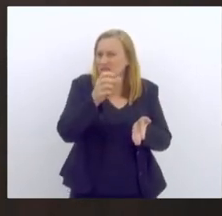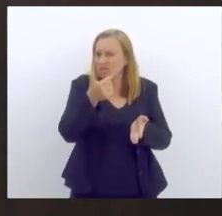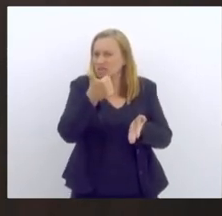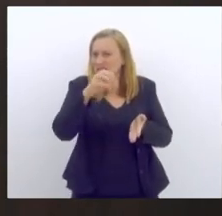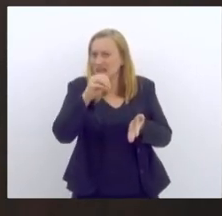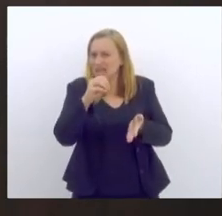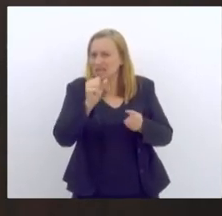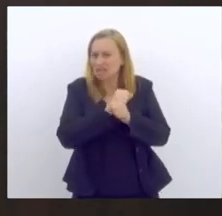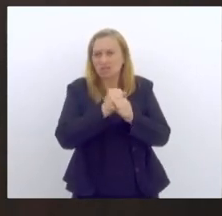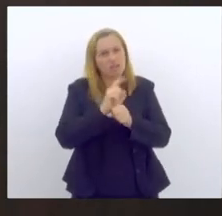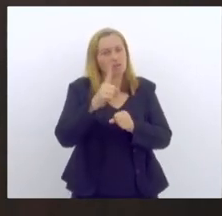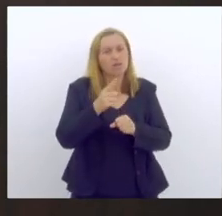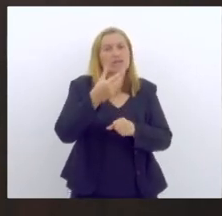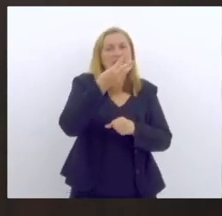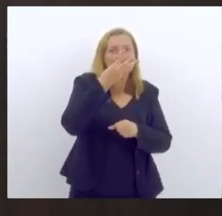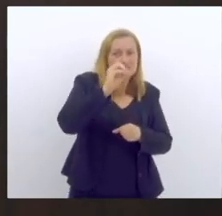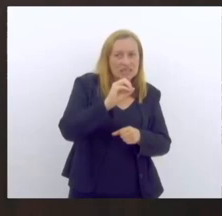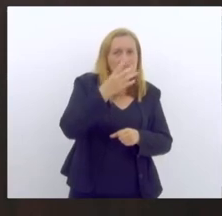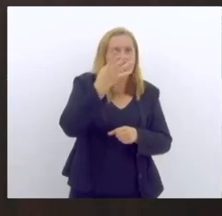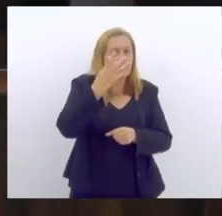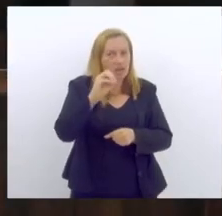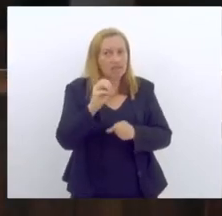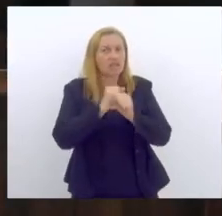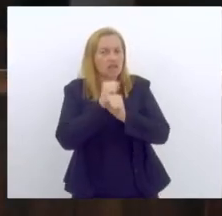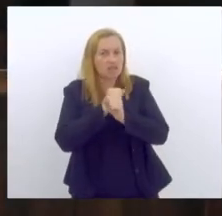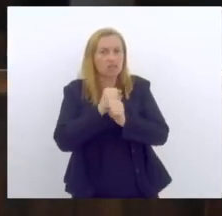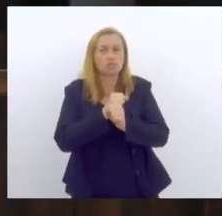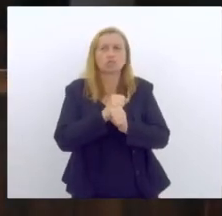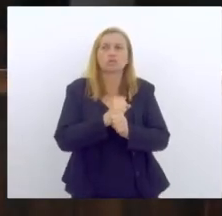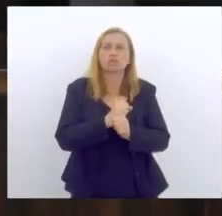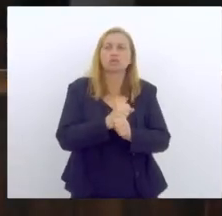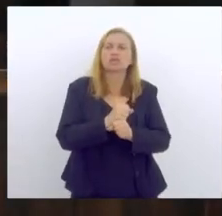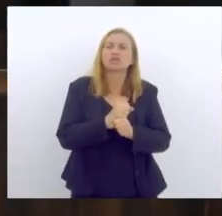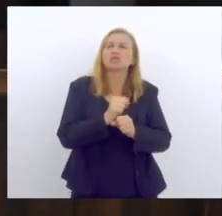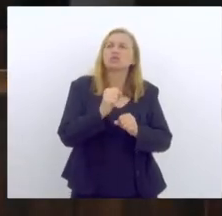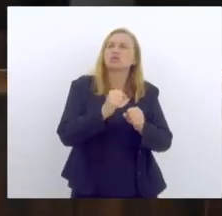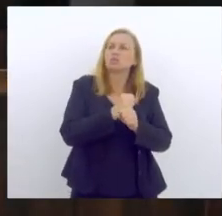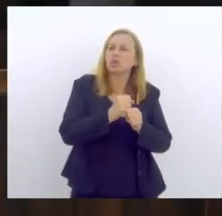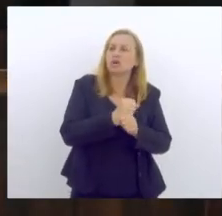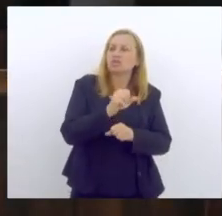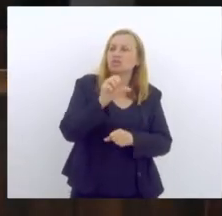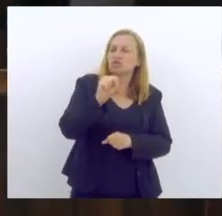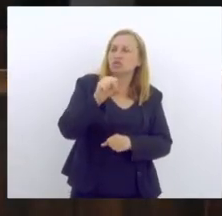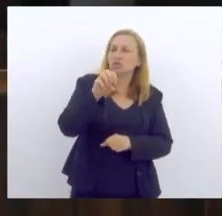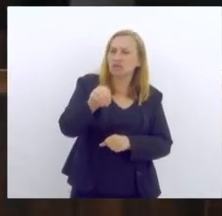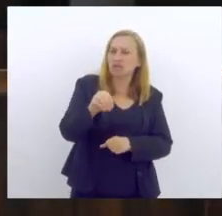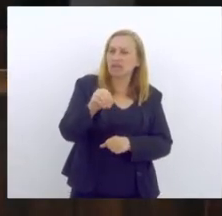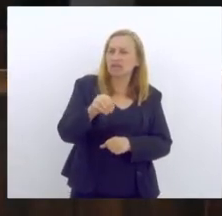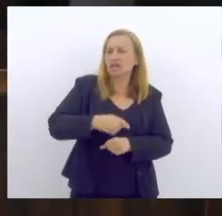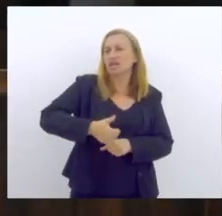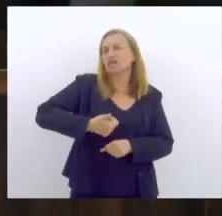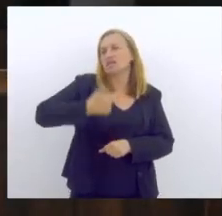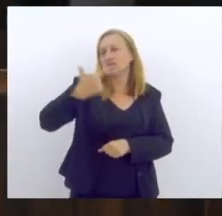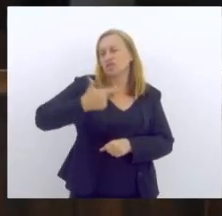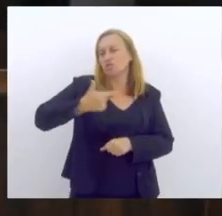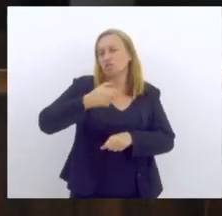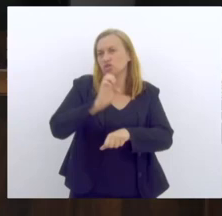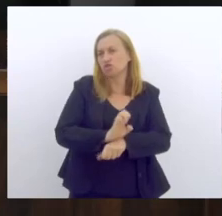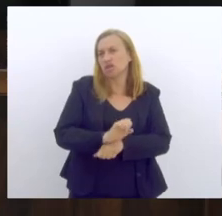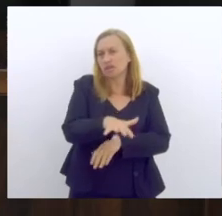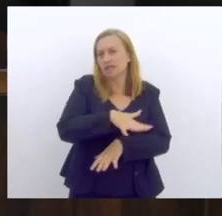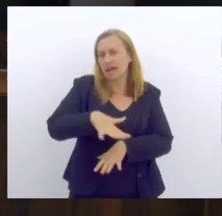mais de 30 40 anos e na década de 80 nós era no segundo estado e empregos na área da